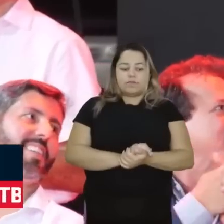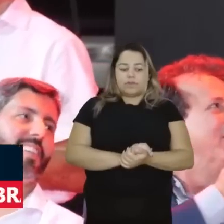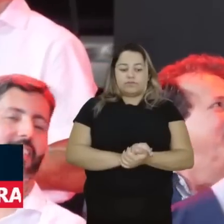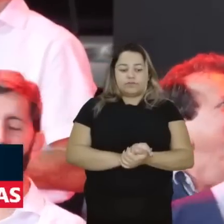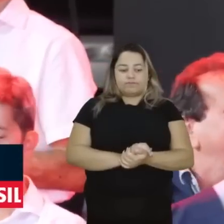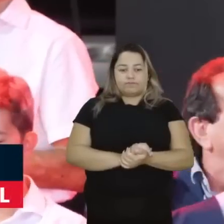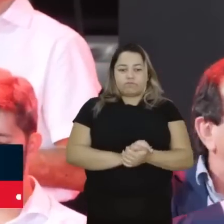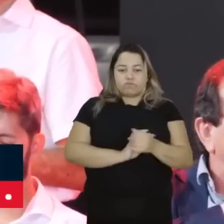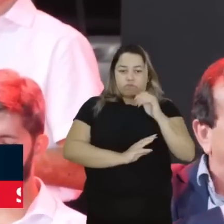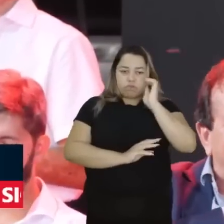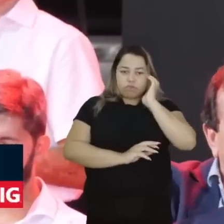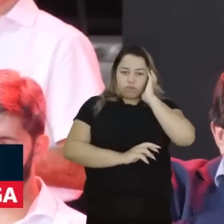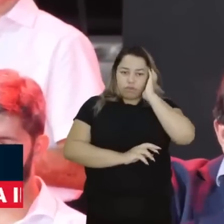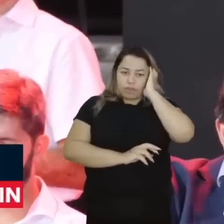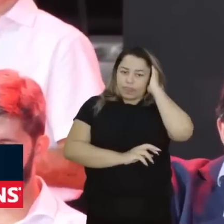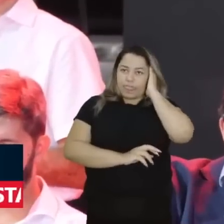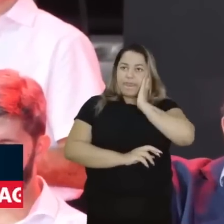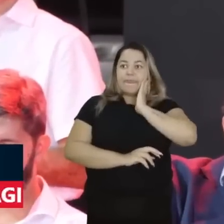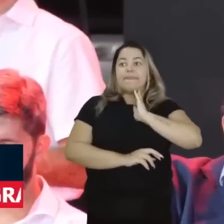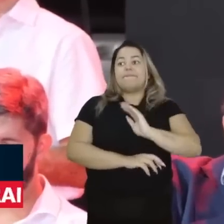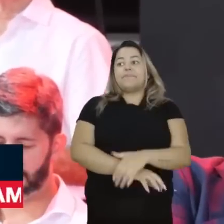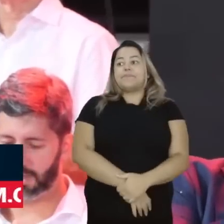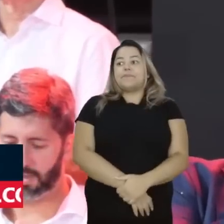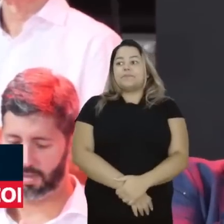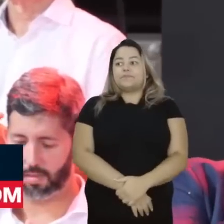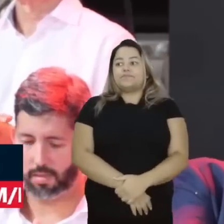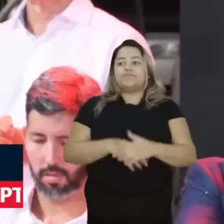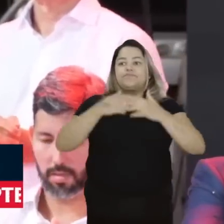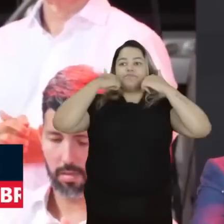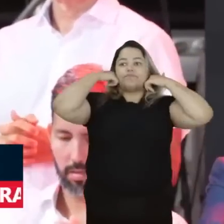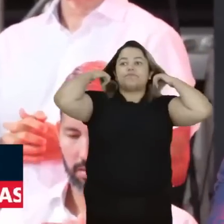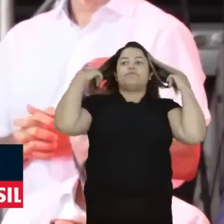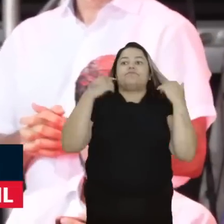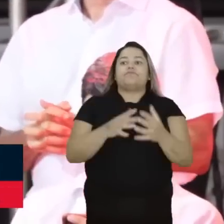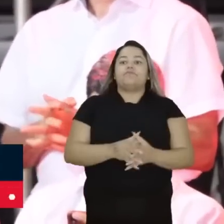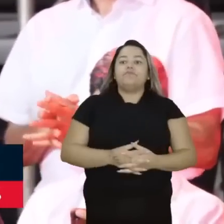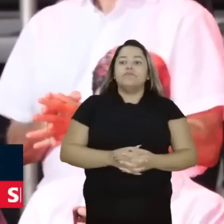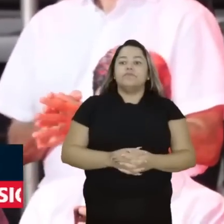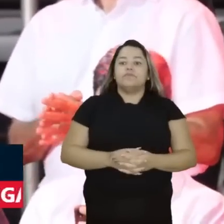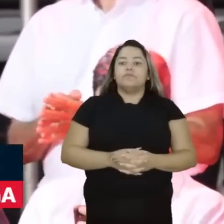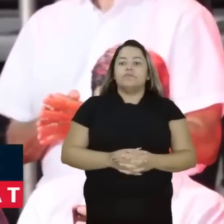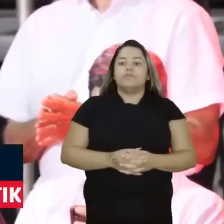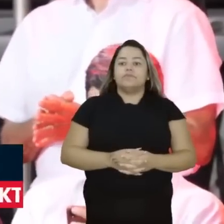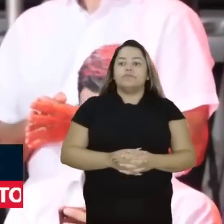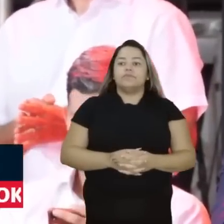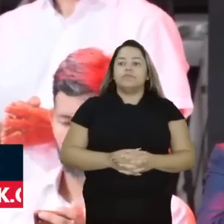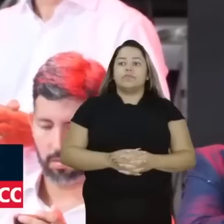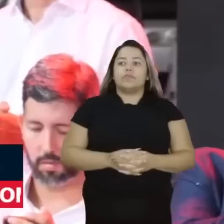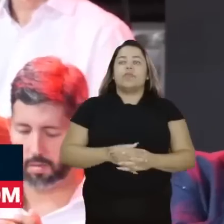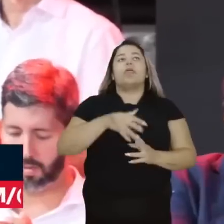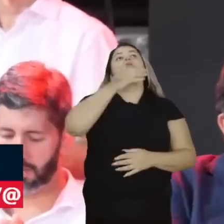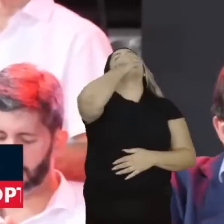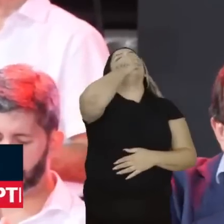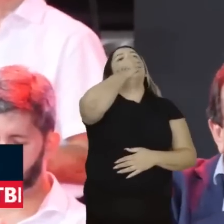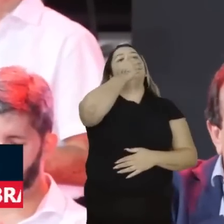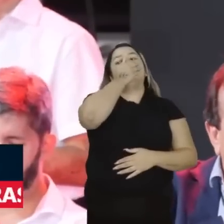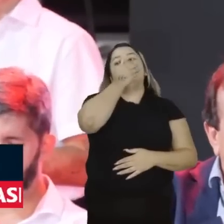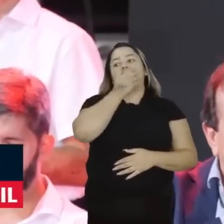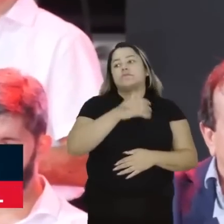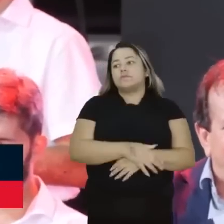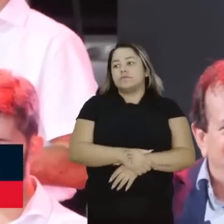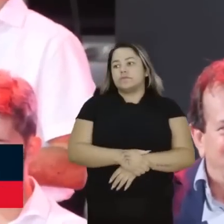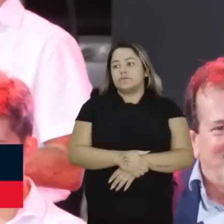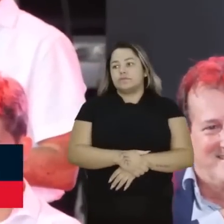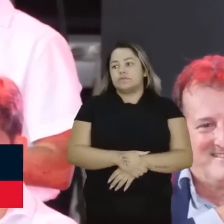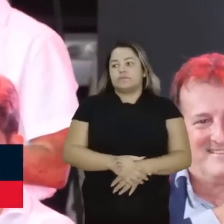da Amazônia, vocês não sabem quanto nos alegra e quanto nos reforça